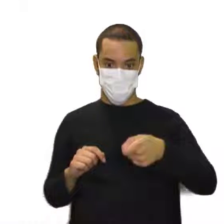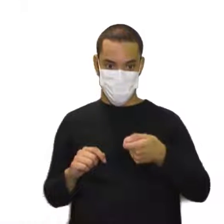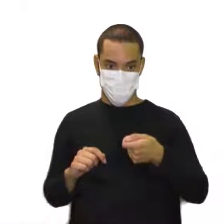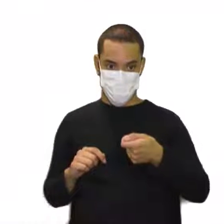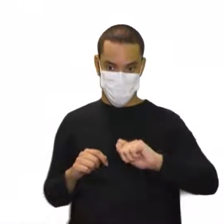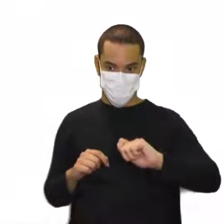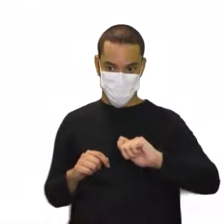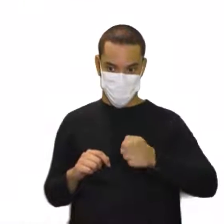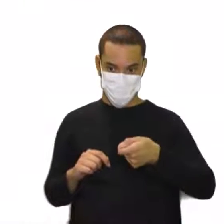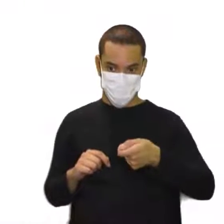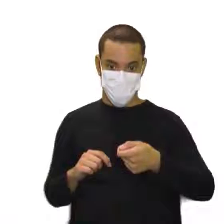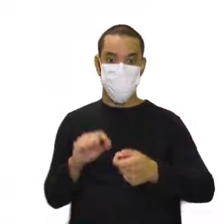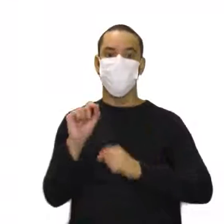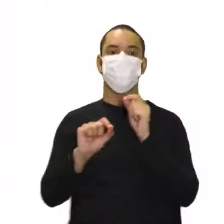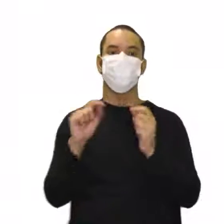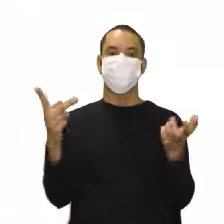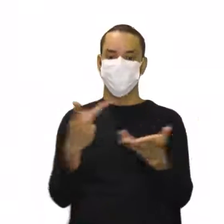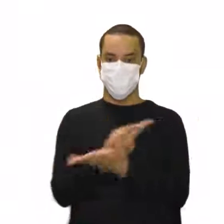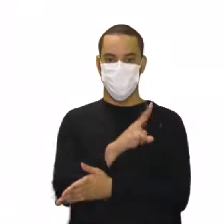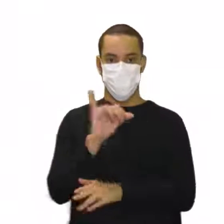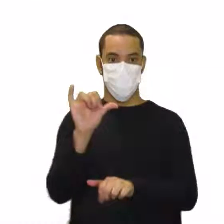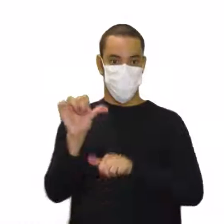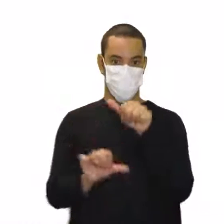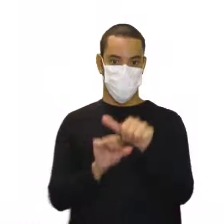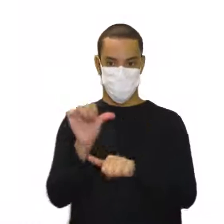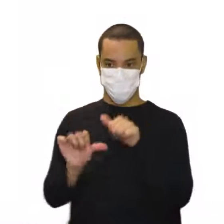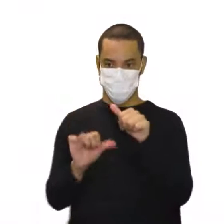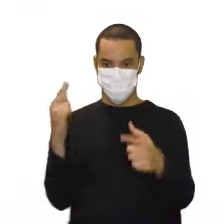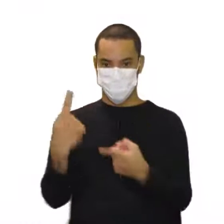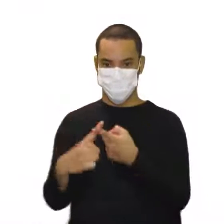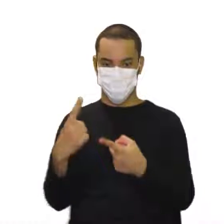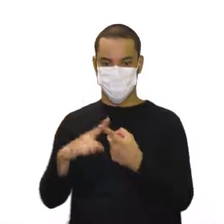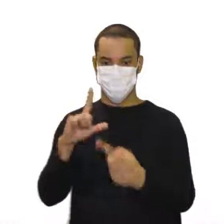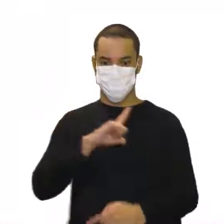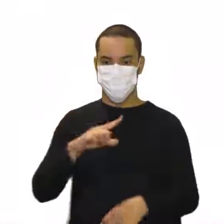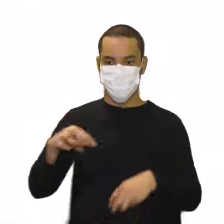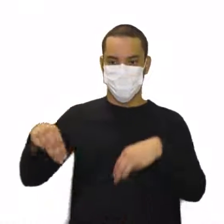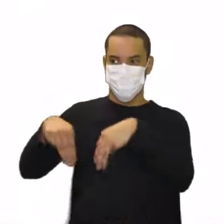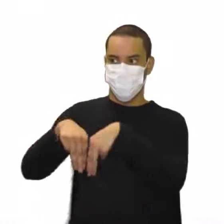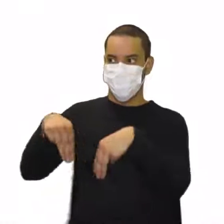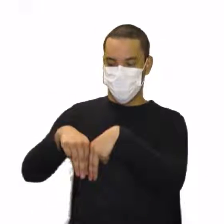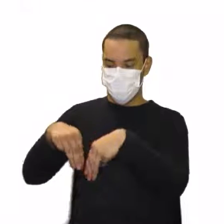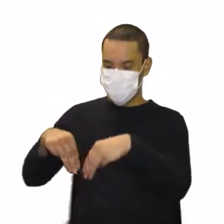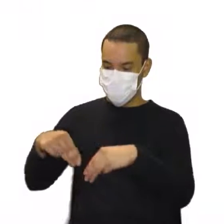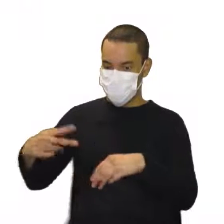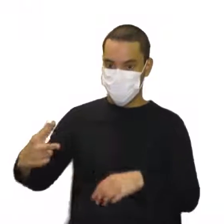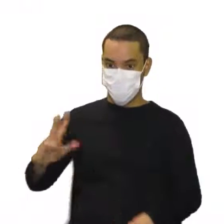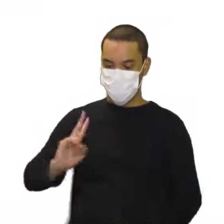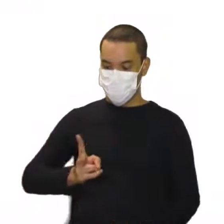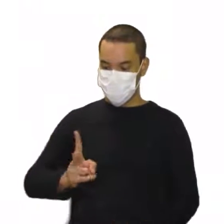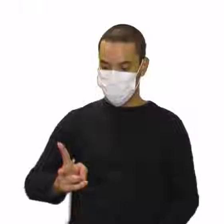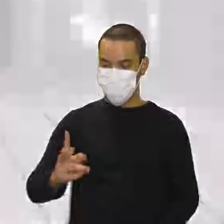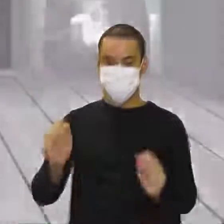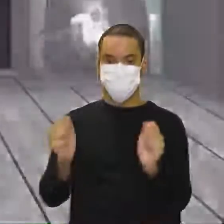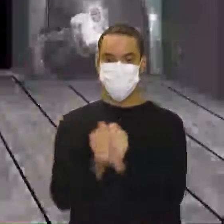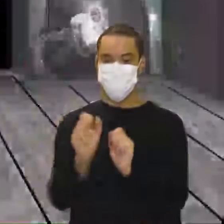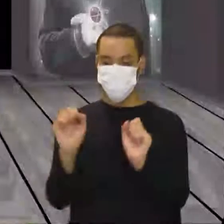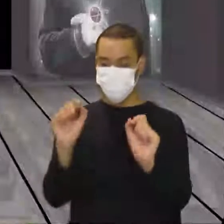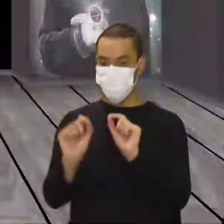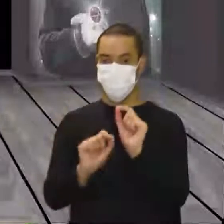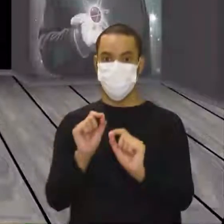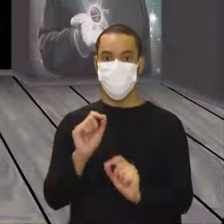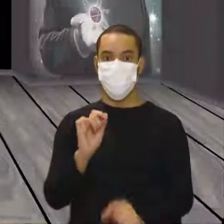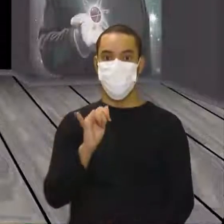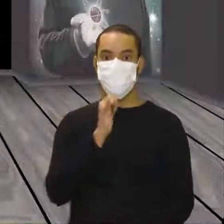o giro, então você está mudando, porque ela vai passar, o campo magnético continua constante. Então, pessoal, olha só, é como se